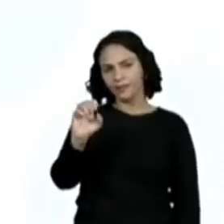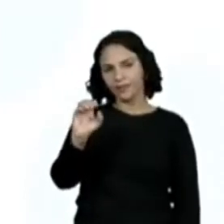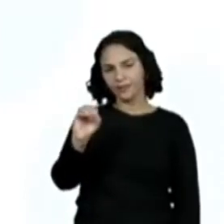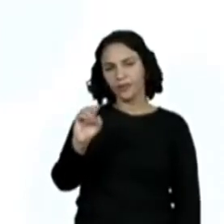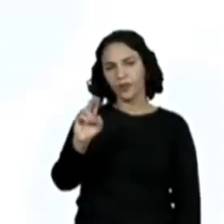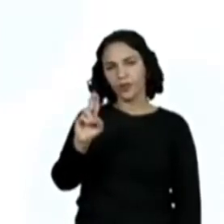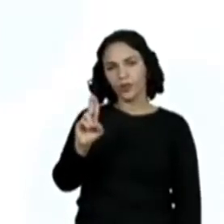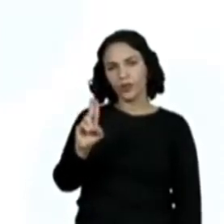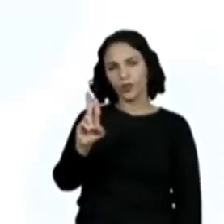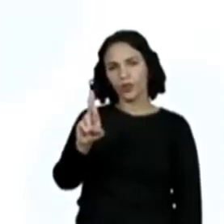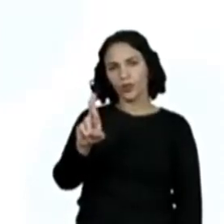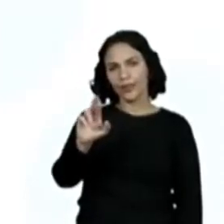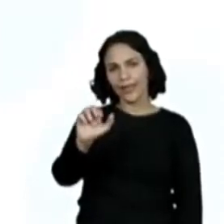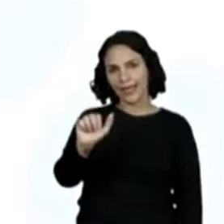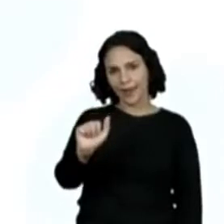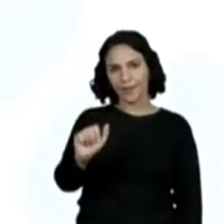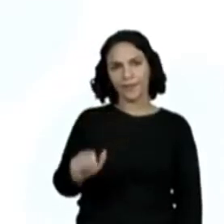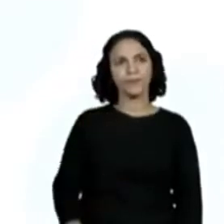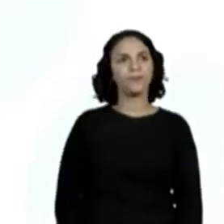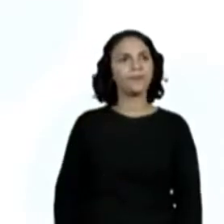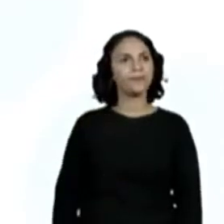Isso. O restante.